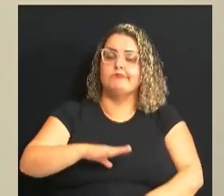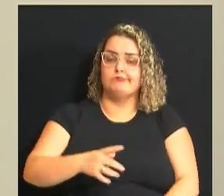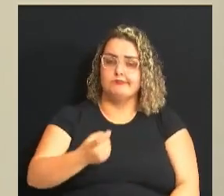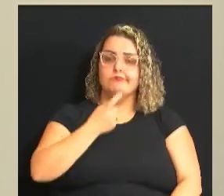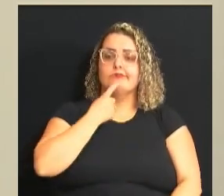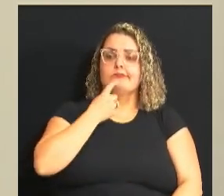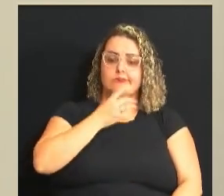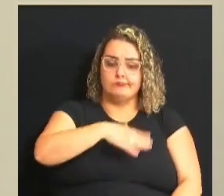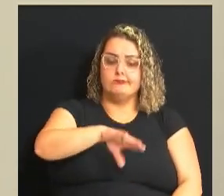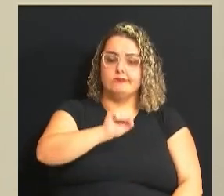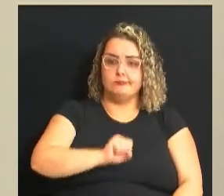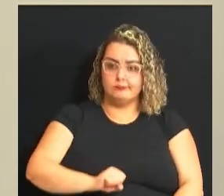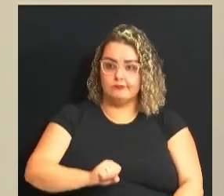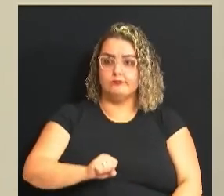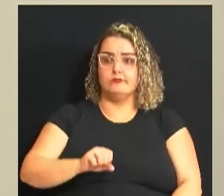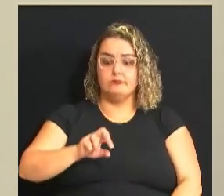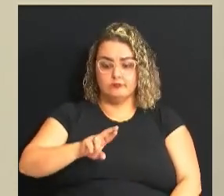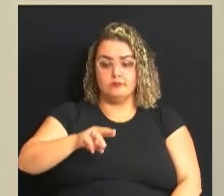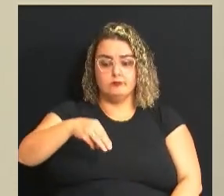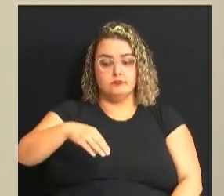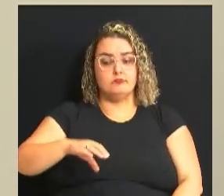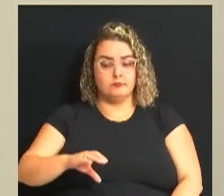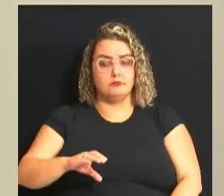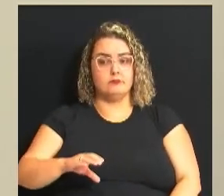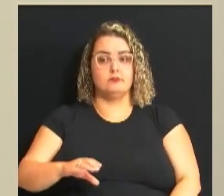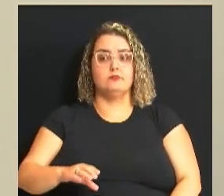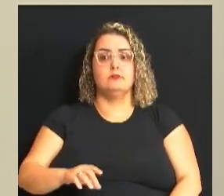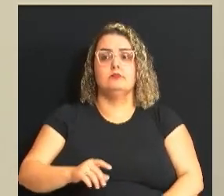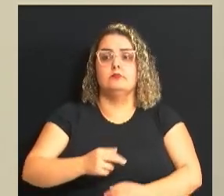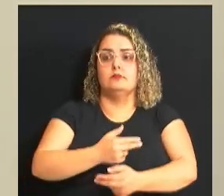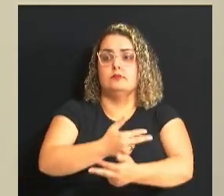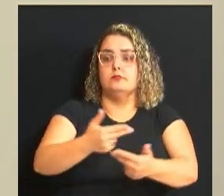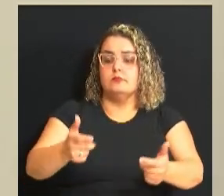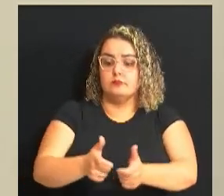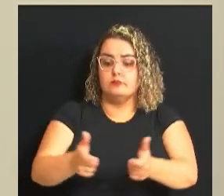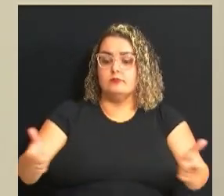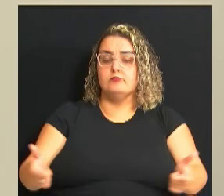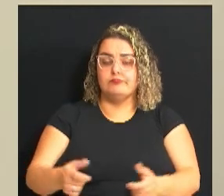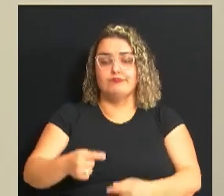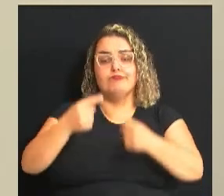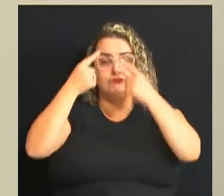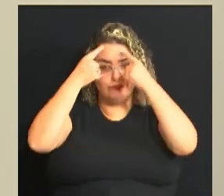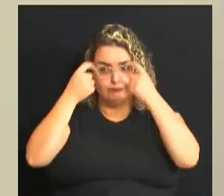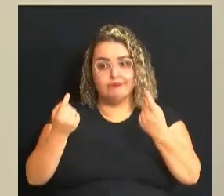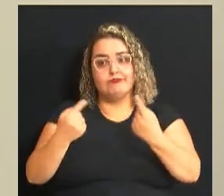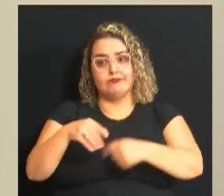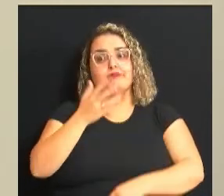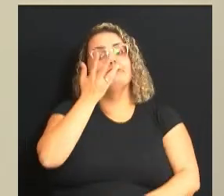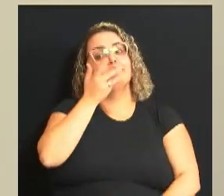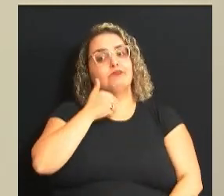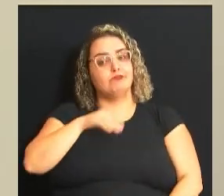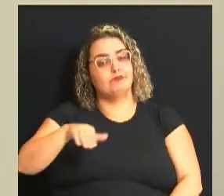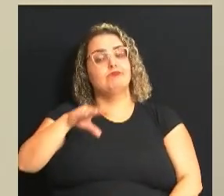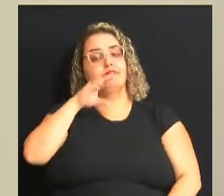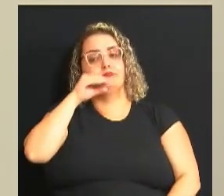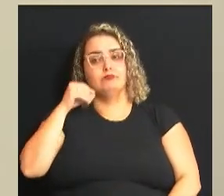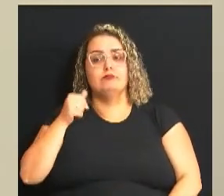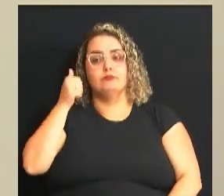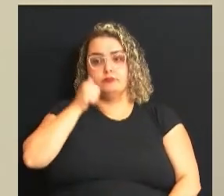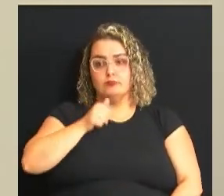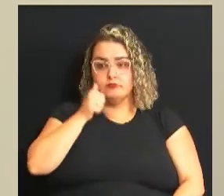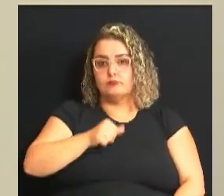e da região metropolitana, que compõem os maiores índices de violência contra a criança e o adolescente, a mulher,